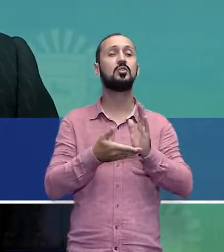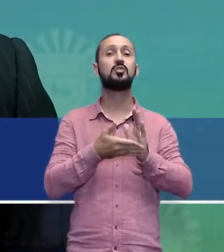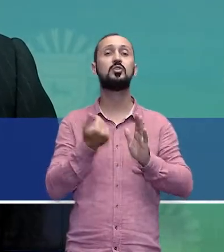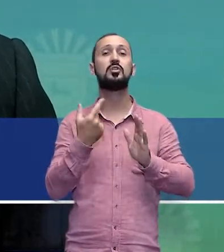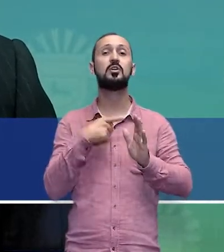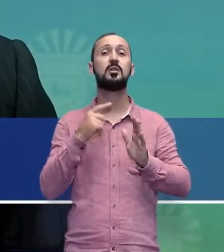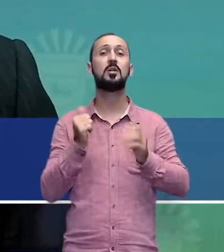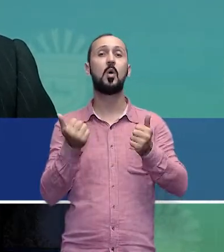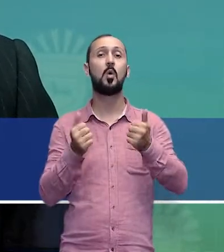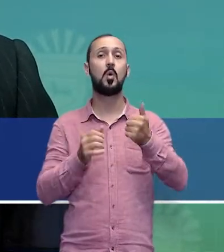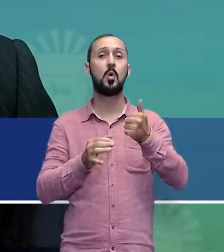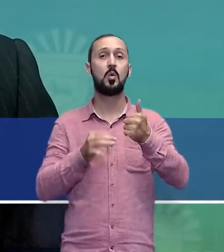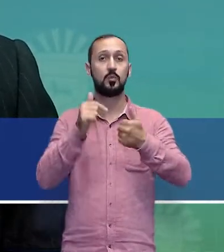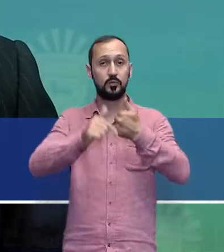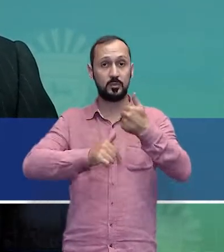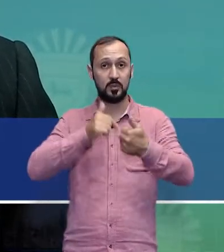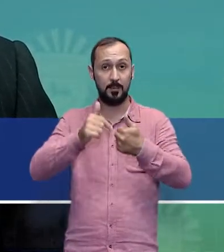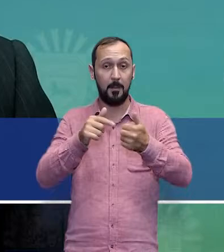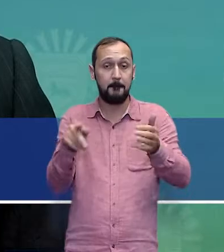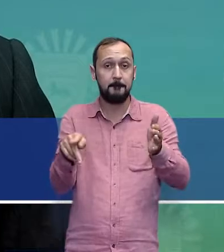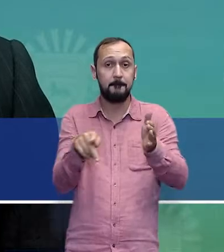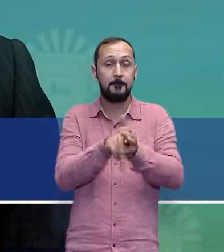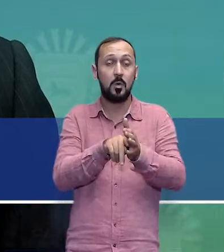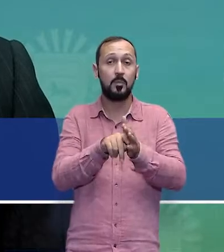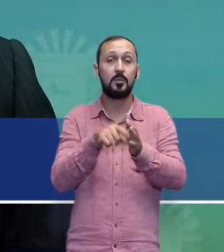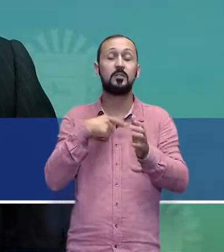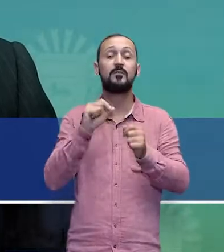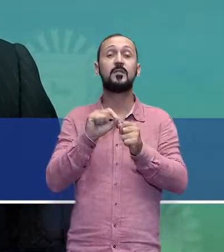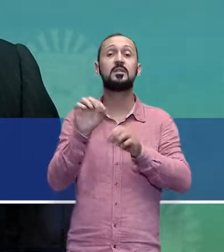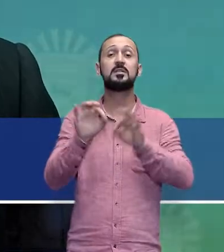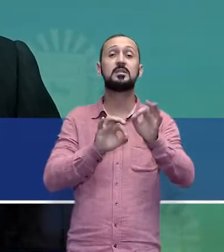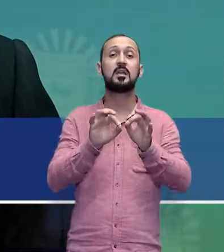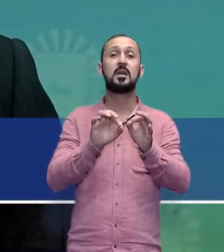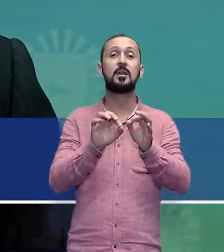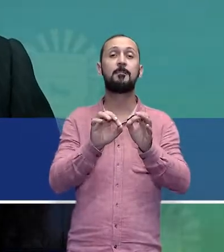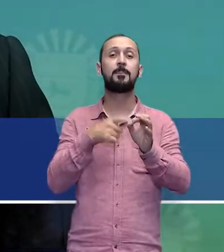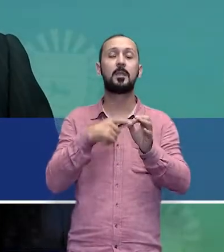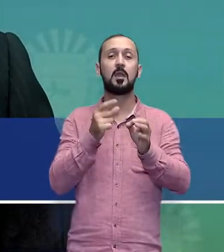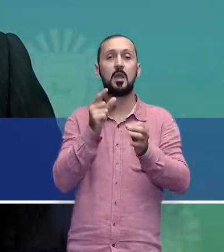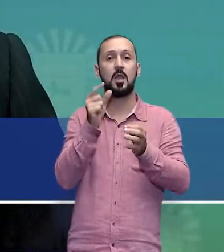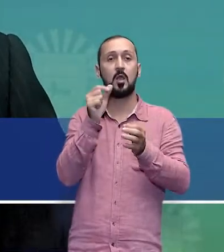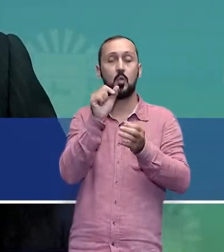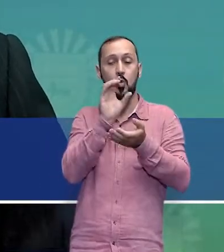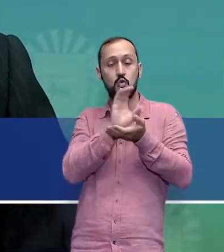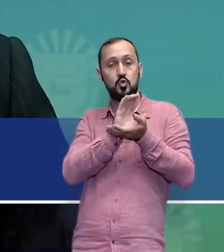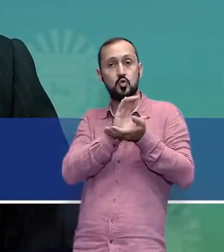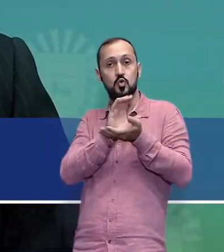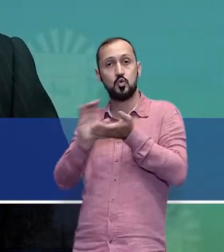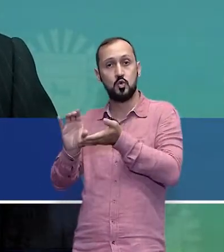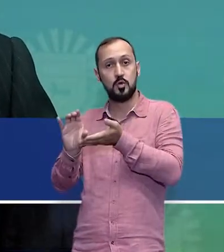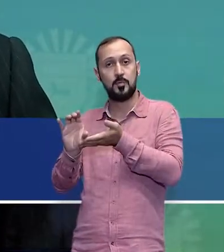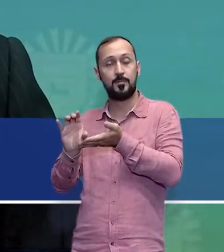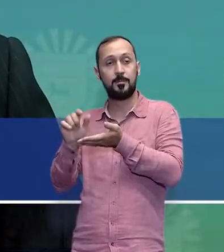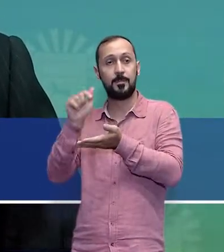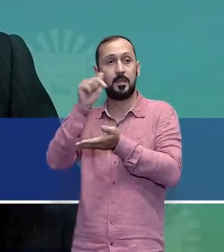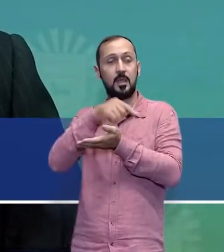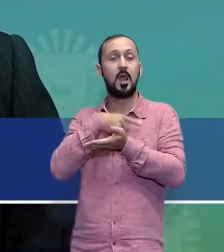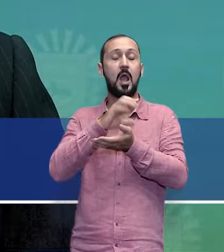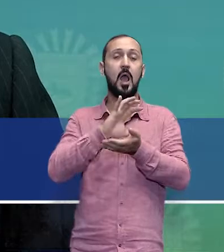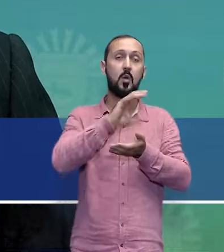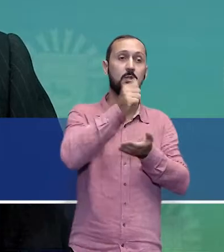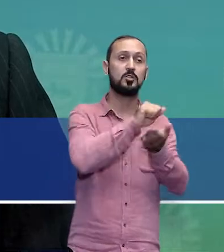retiram a autonomia dos tribunais regionais do trabalho nos estados de aplicarem recursos que